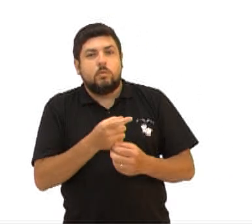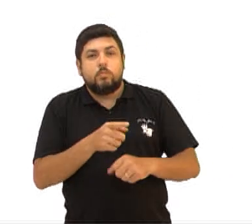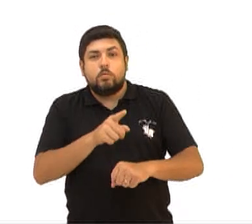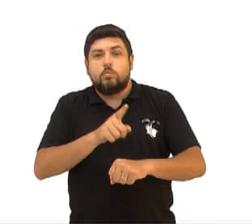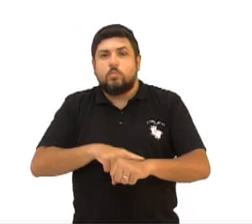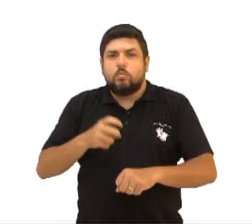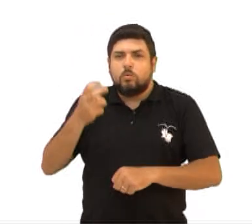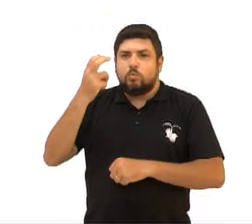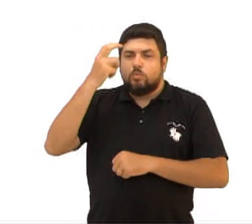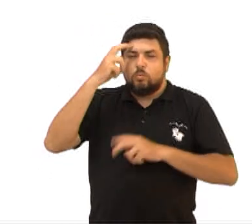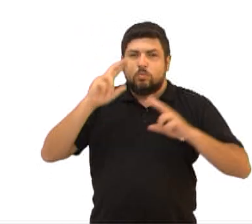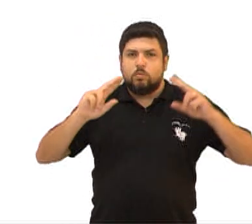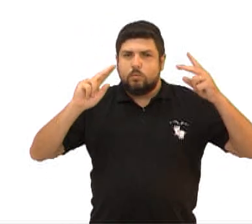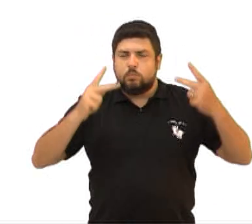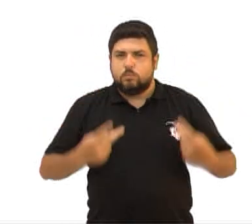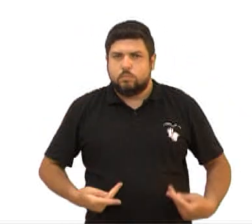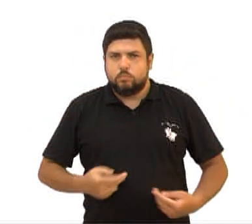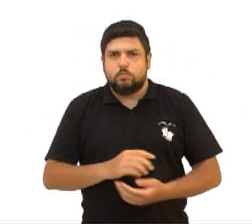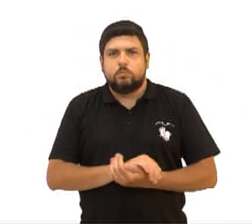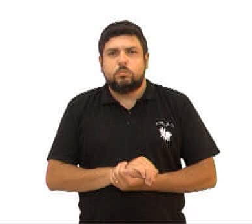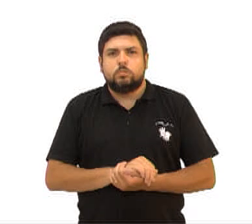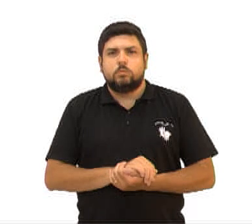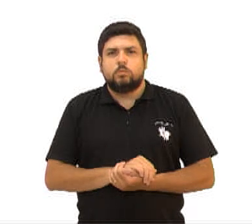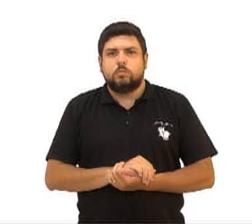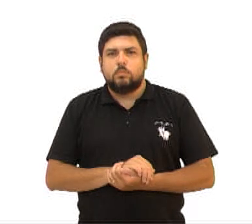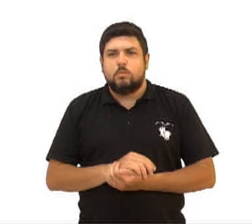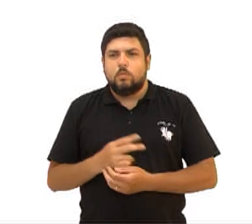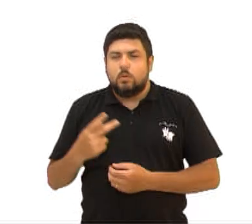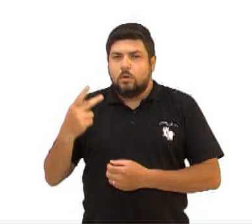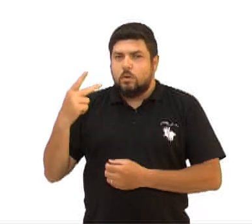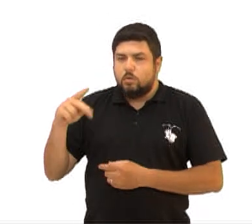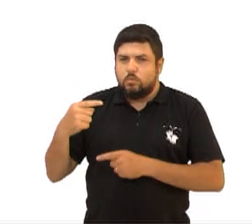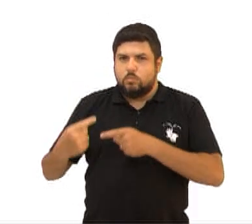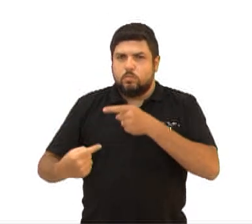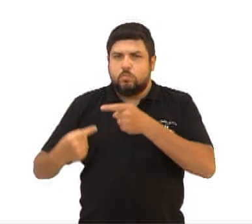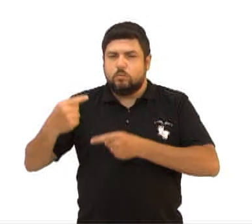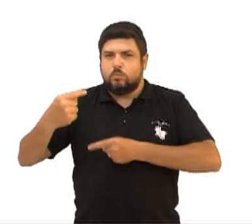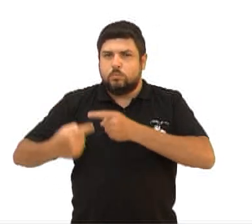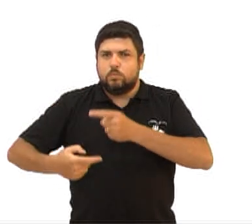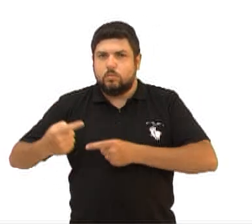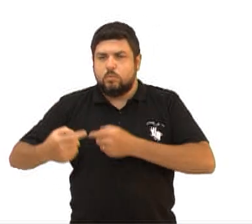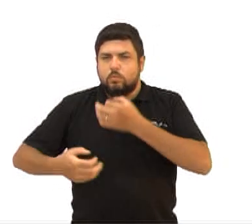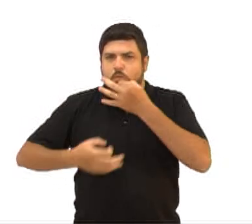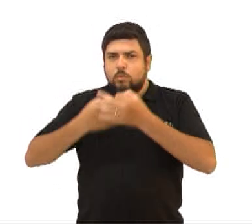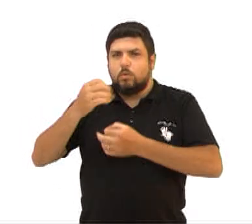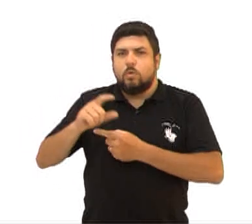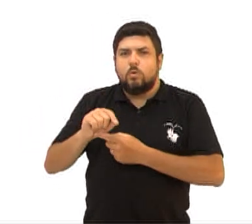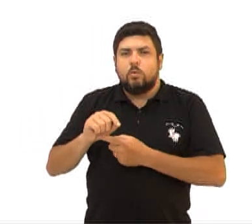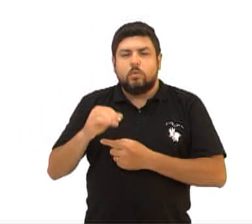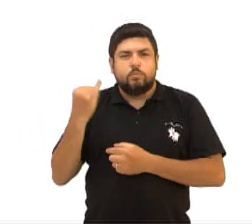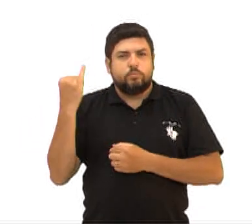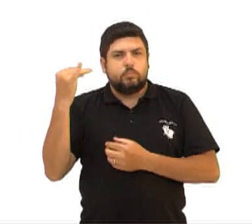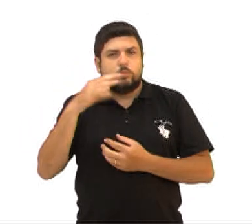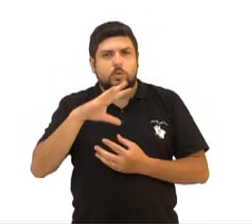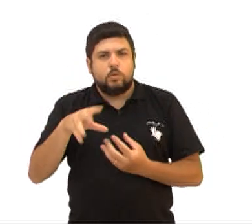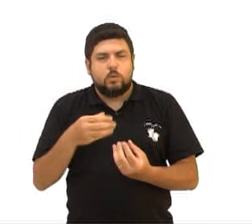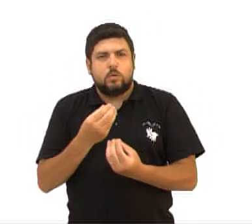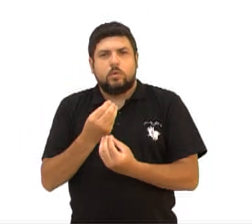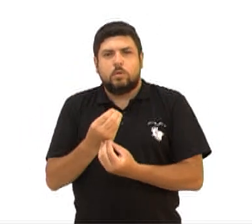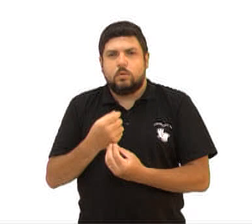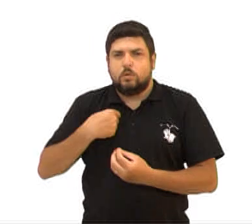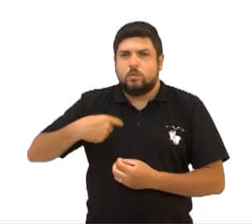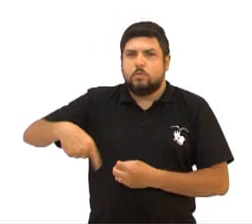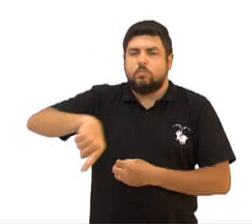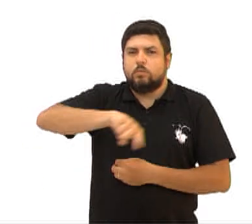humana. Sua argumentação orienta-se sobre a relevância da arte para nós, leitores e intérpretes da